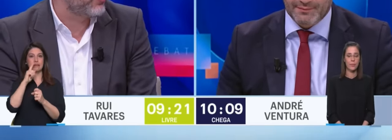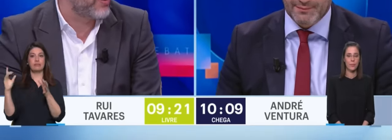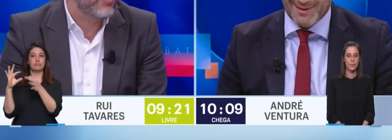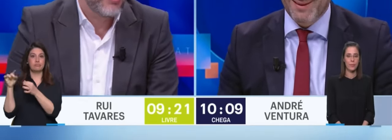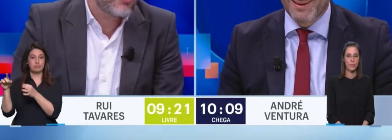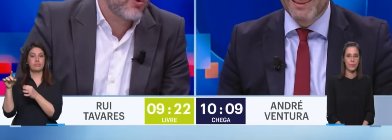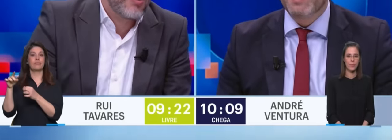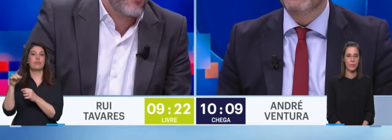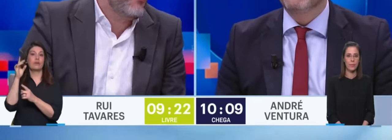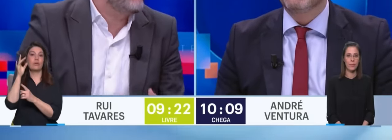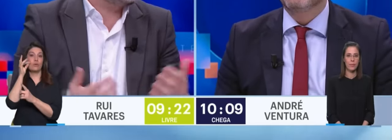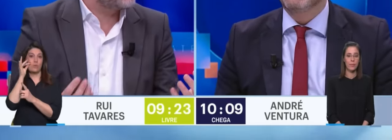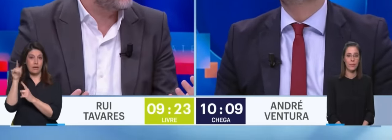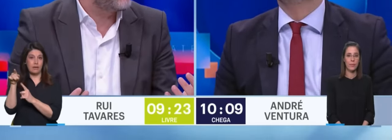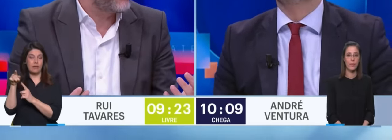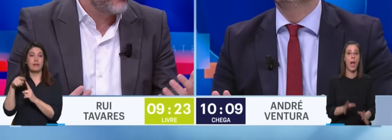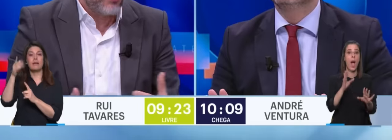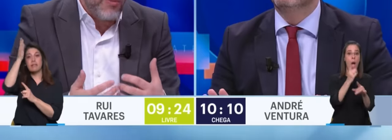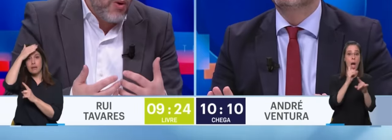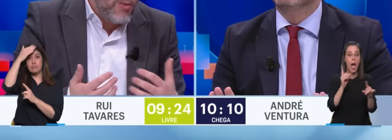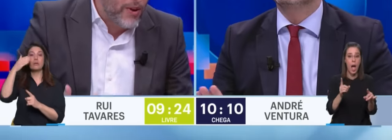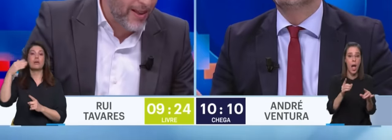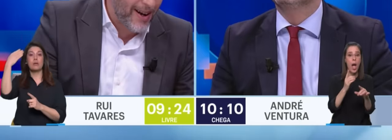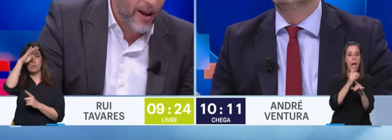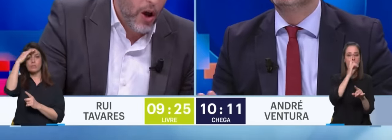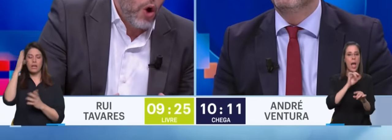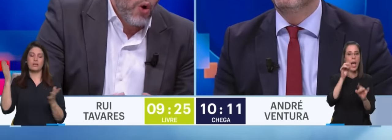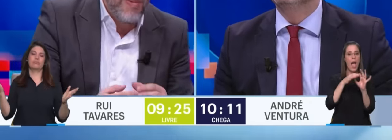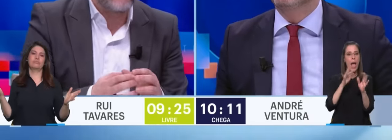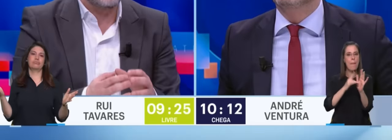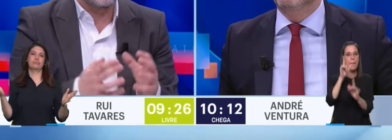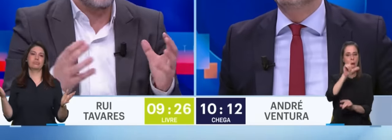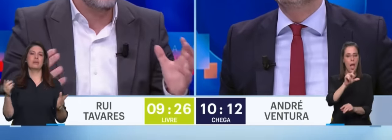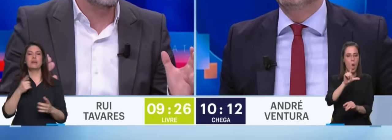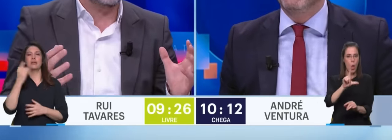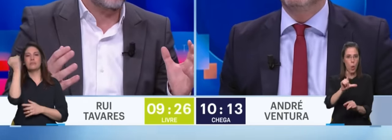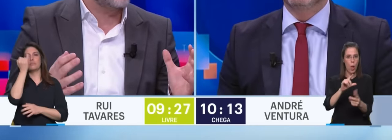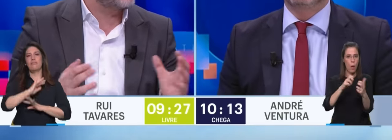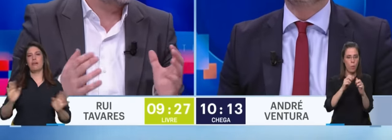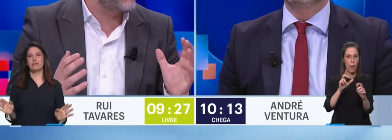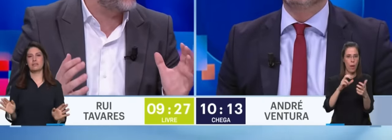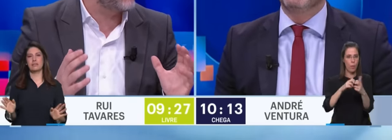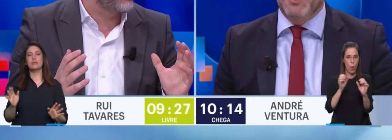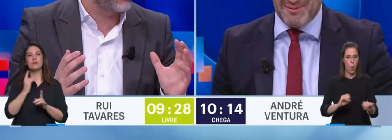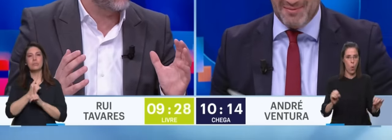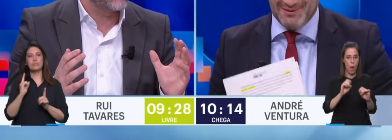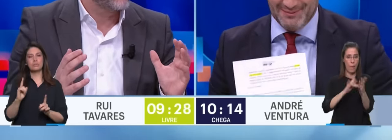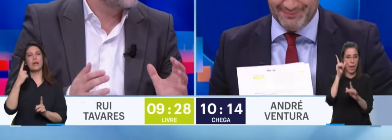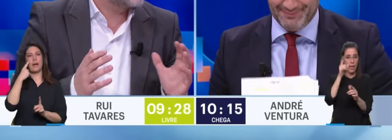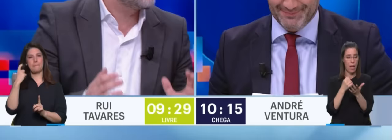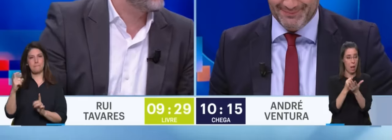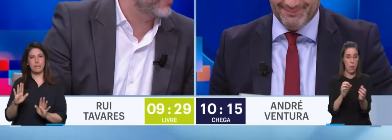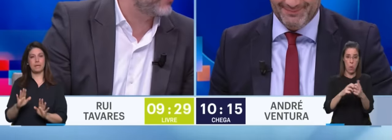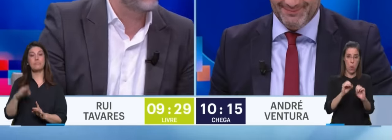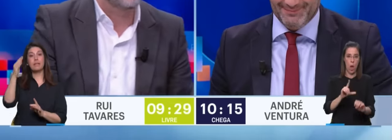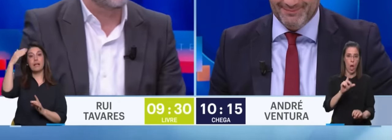bolsonaro soa como uma farça porque é do Lula aliado do L uma verdadeira uma verdadeira farsa porque reparemos numa coisa